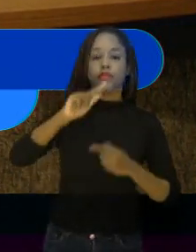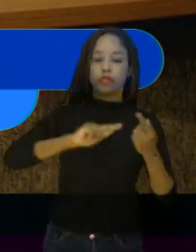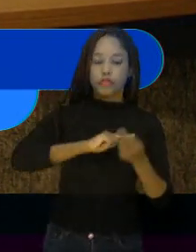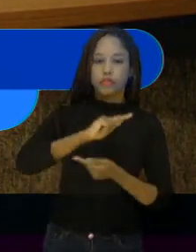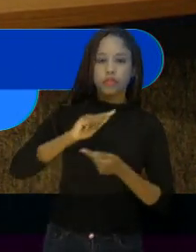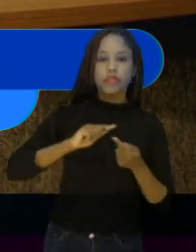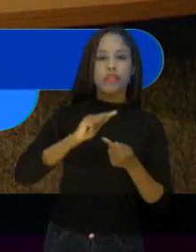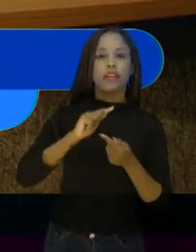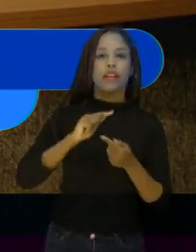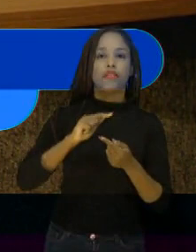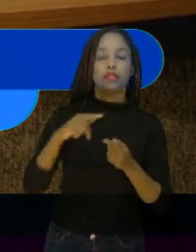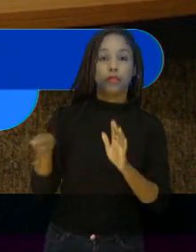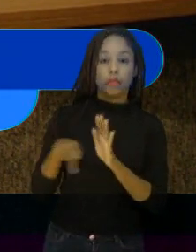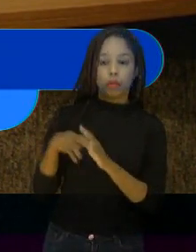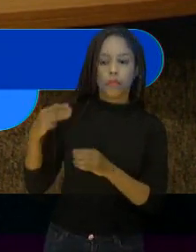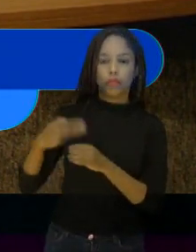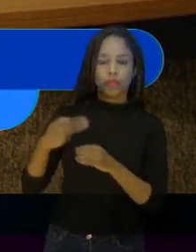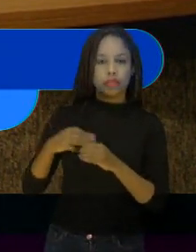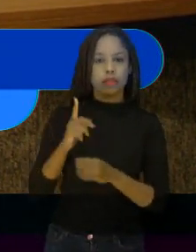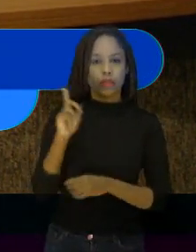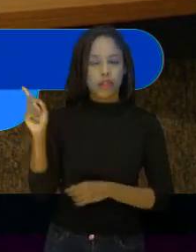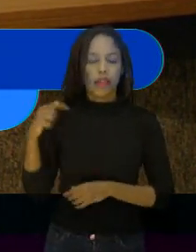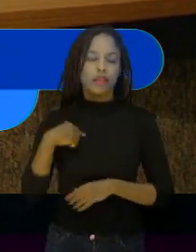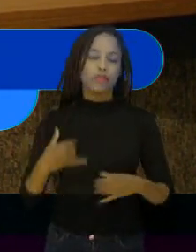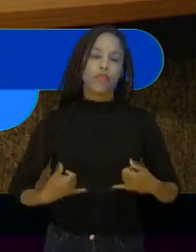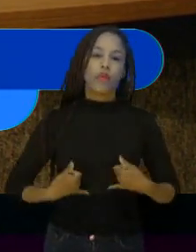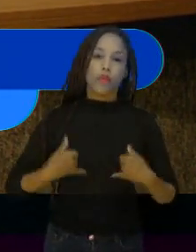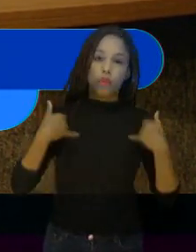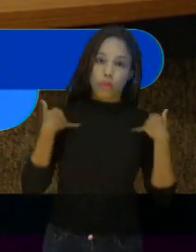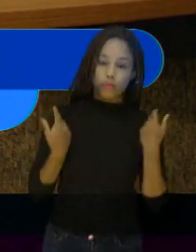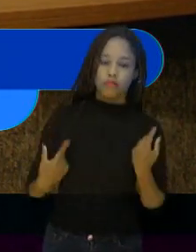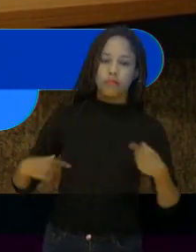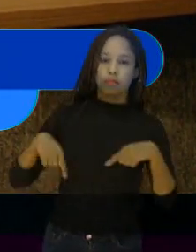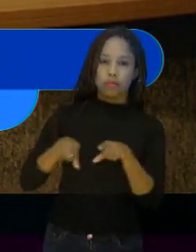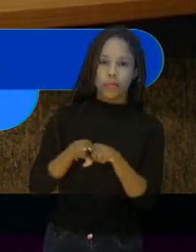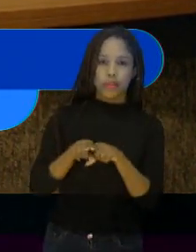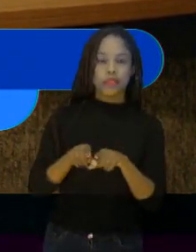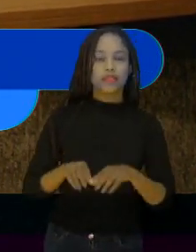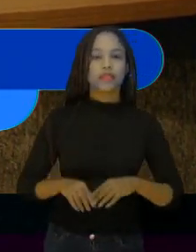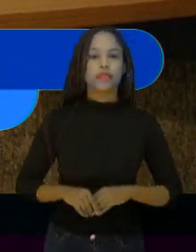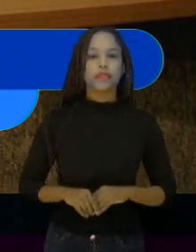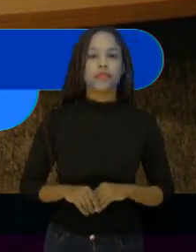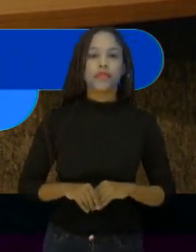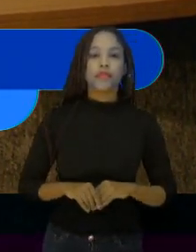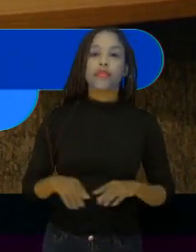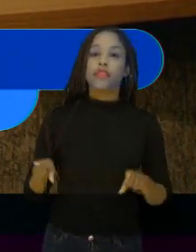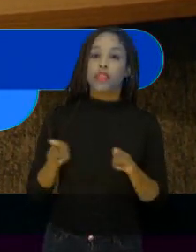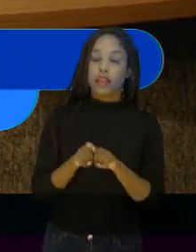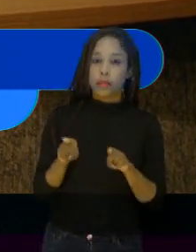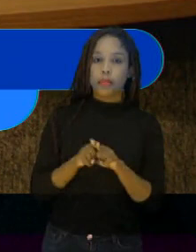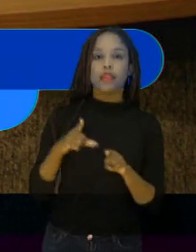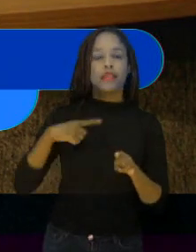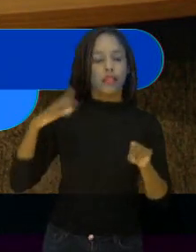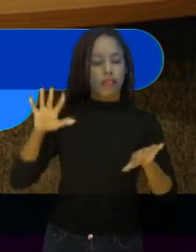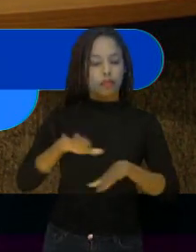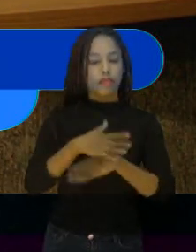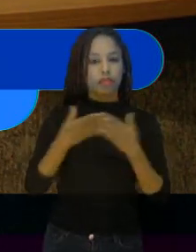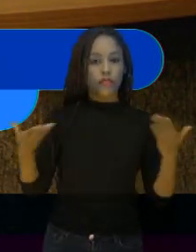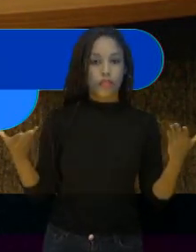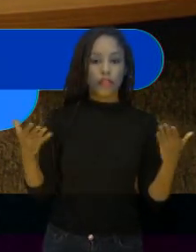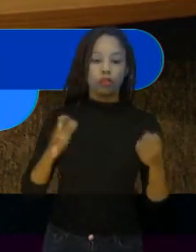da Vitória de Santo Antão, que eu tenho a honra de ser sócio, também, através de sessão solene na noite de